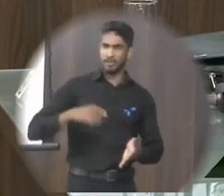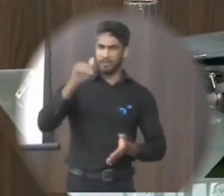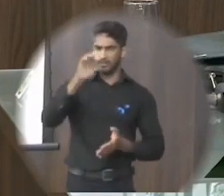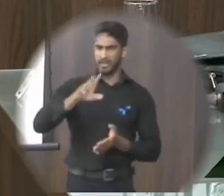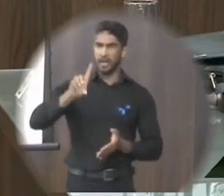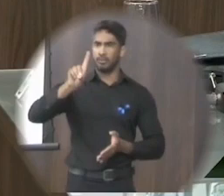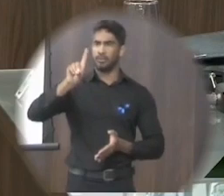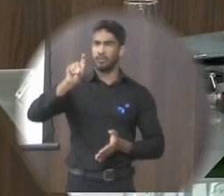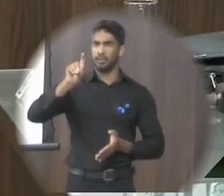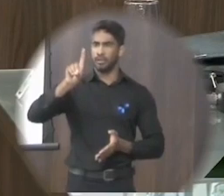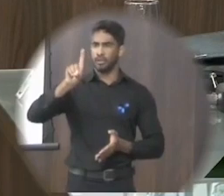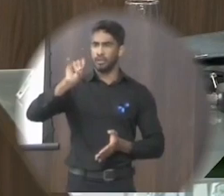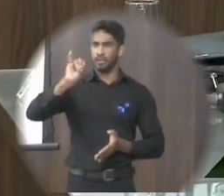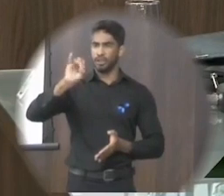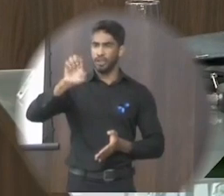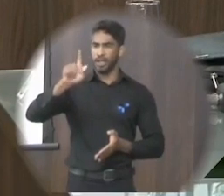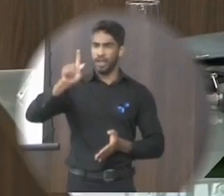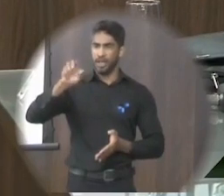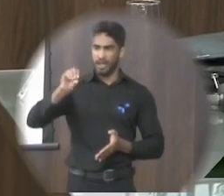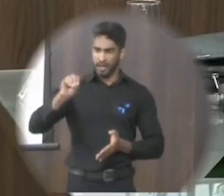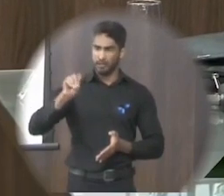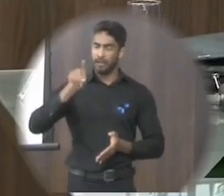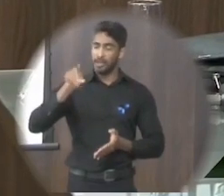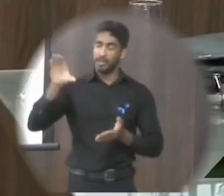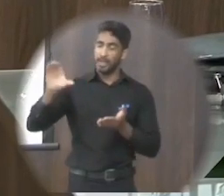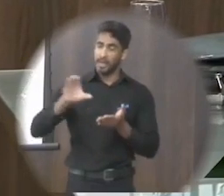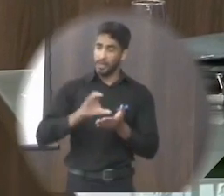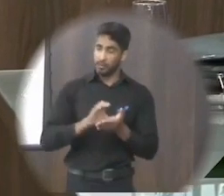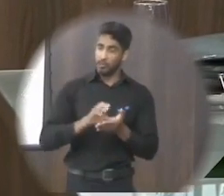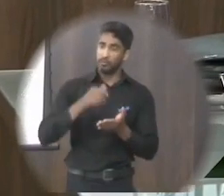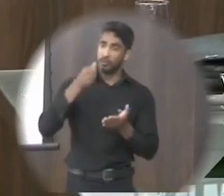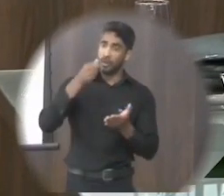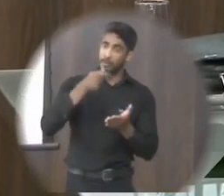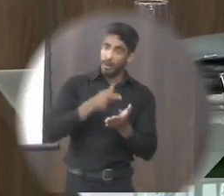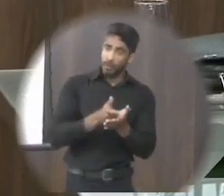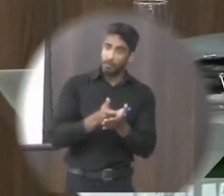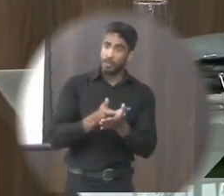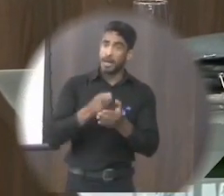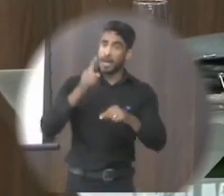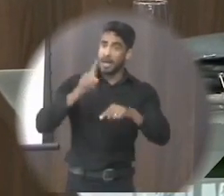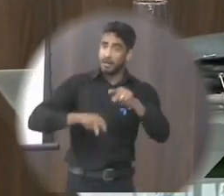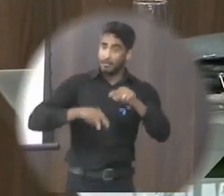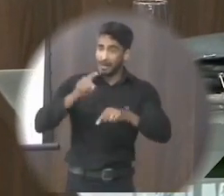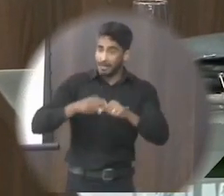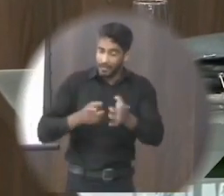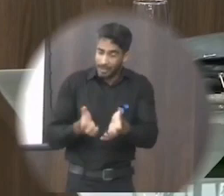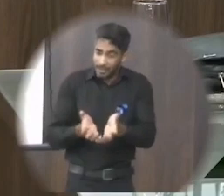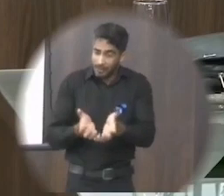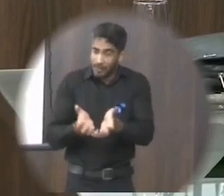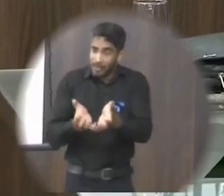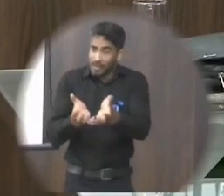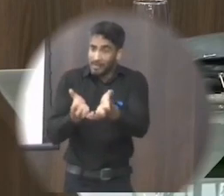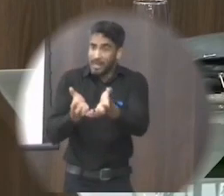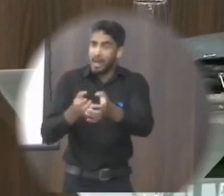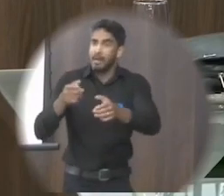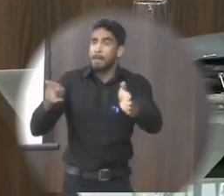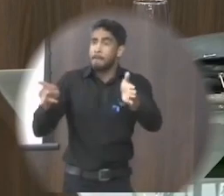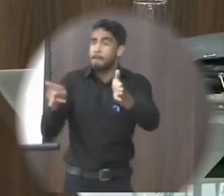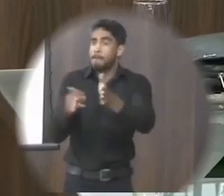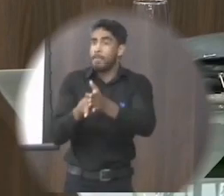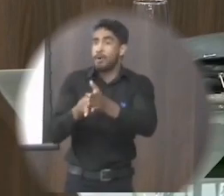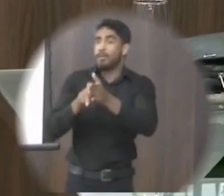Andrade, onde esses recursos são para comprar maquinários para a patrulha rural. Esse recurso